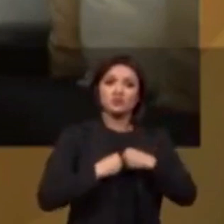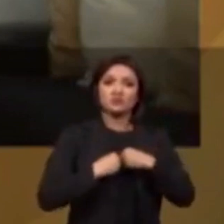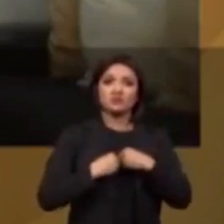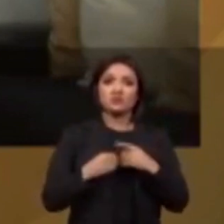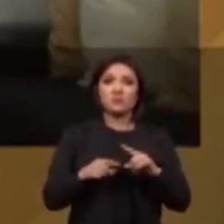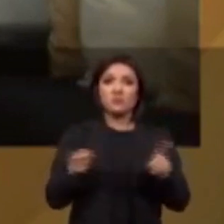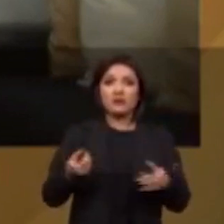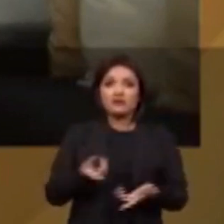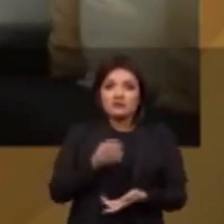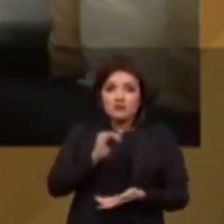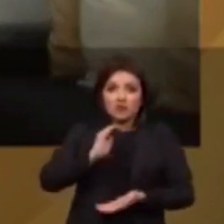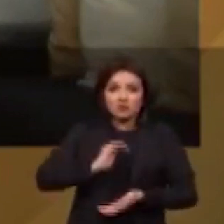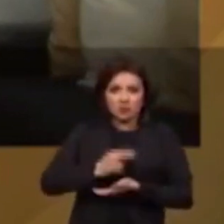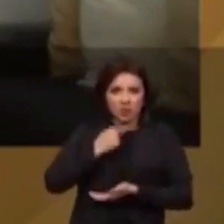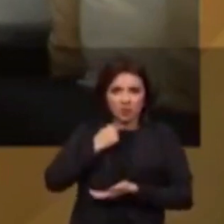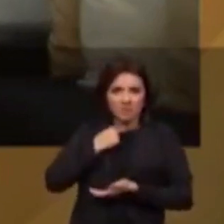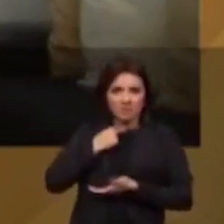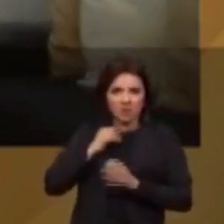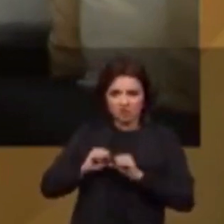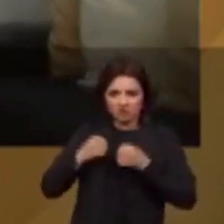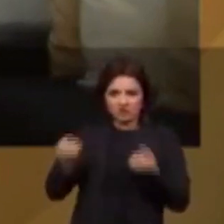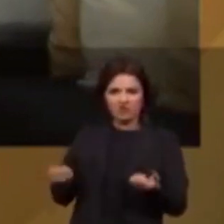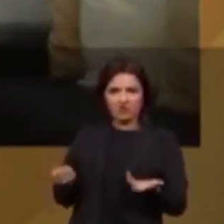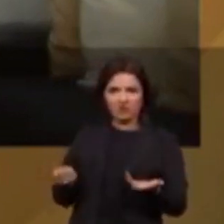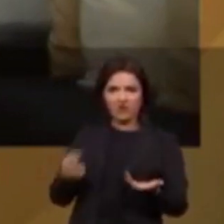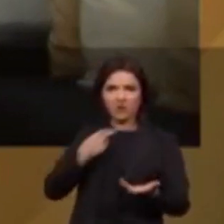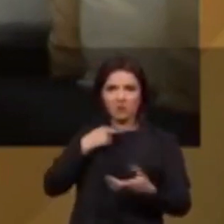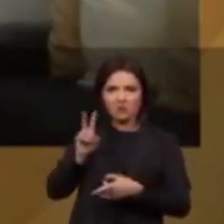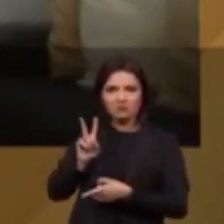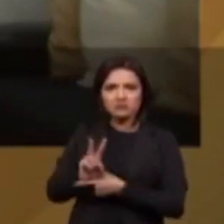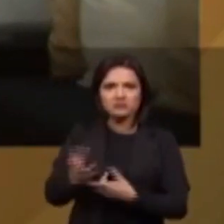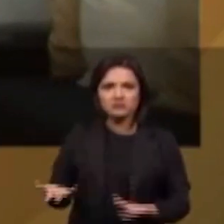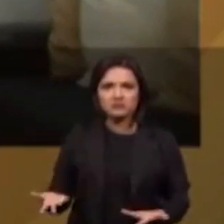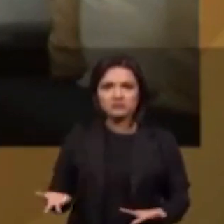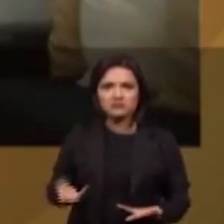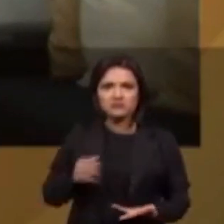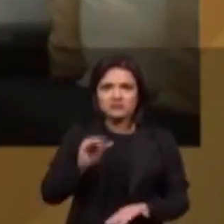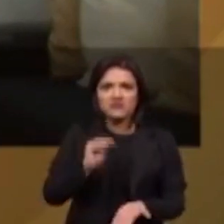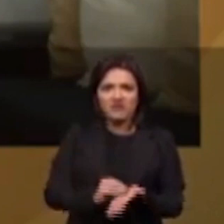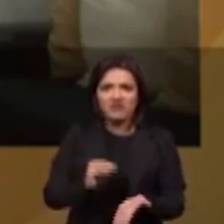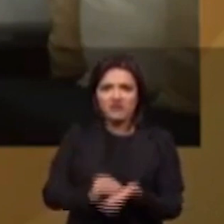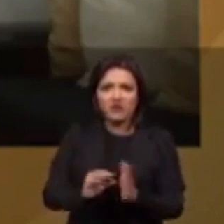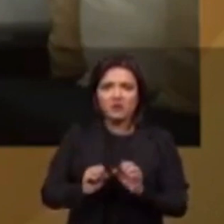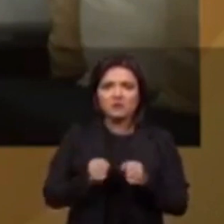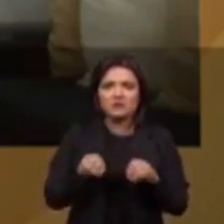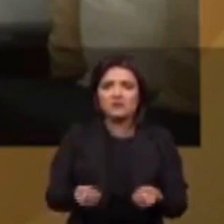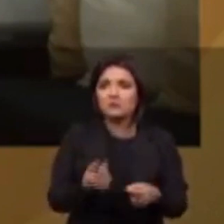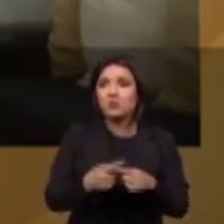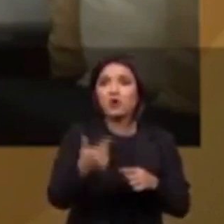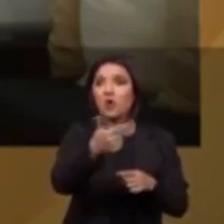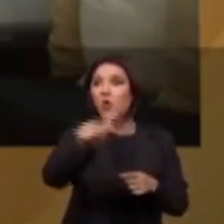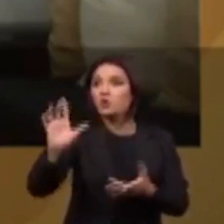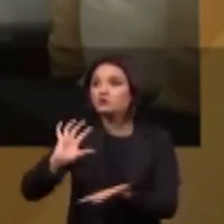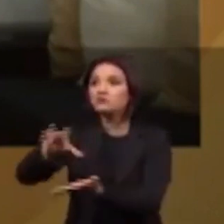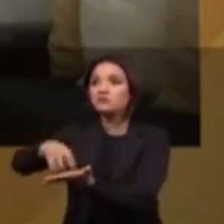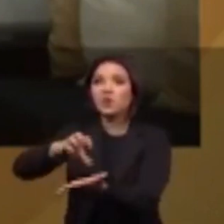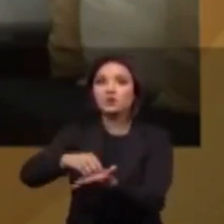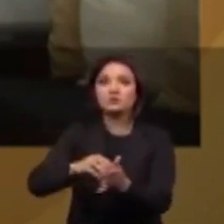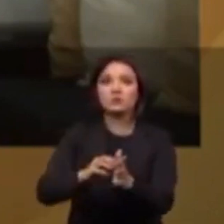se defender na ausência de defesa por parte de outros órgãos?